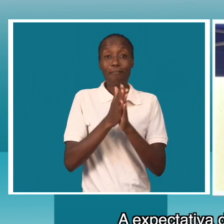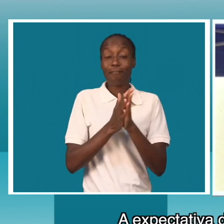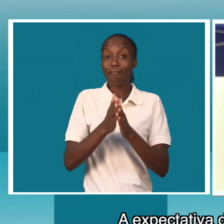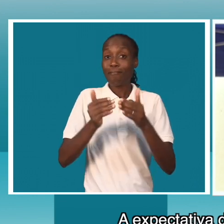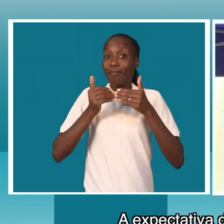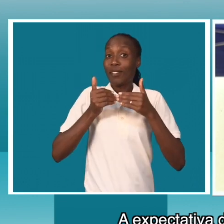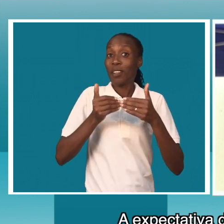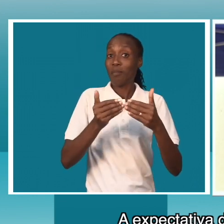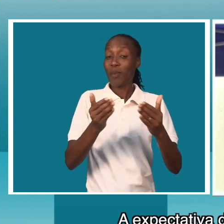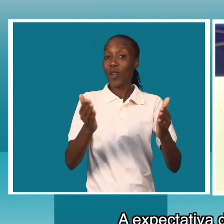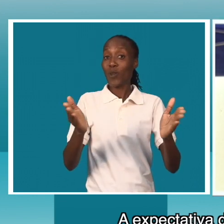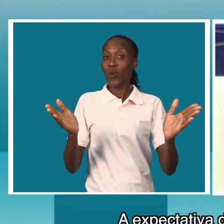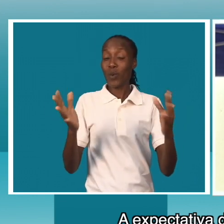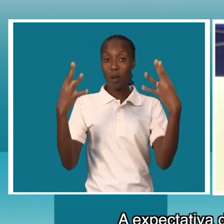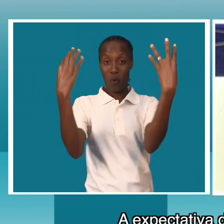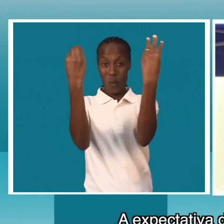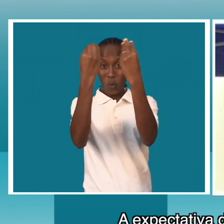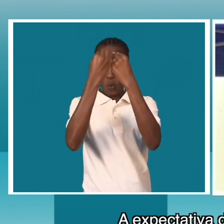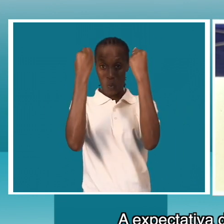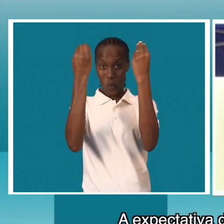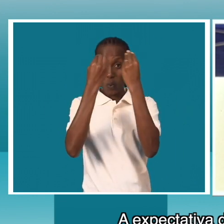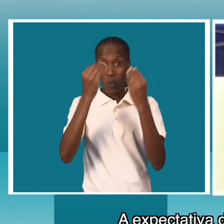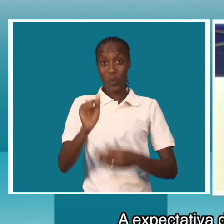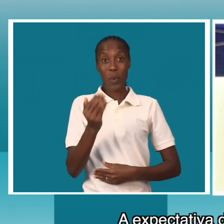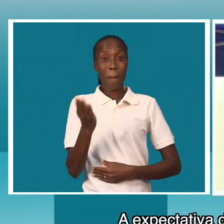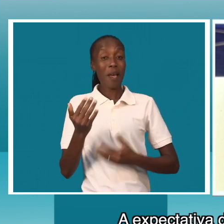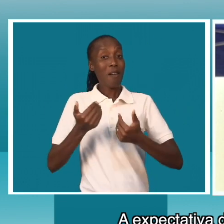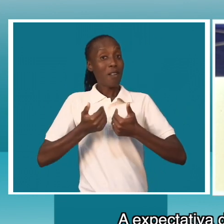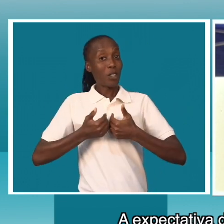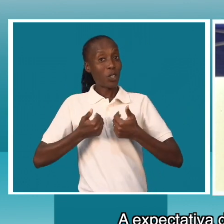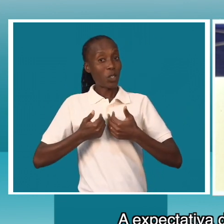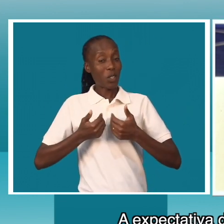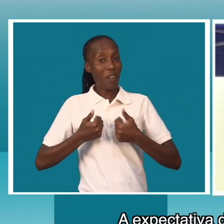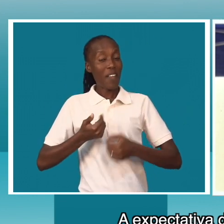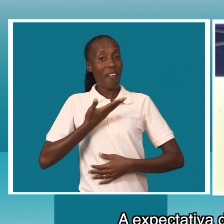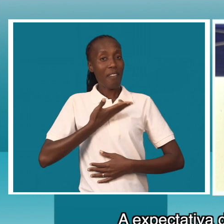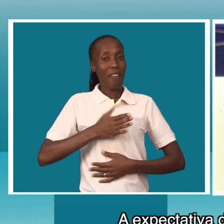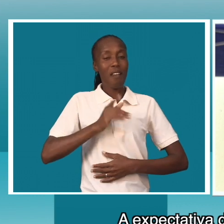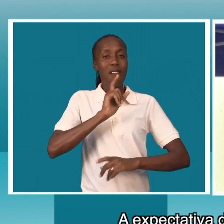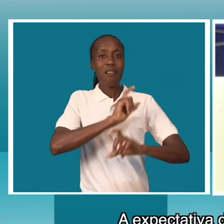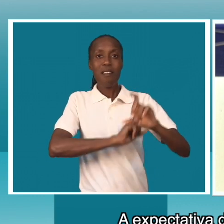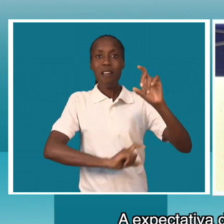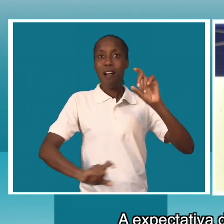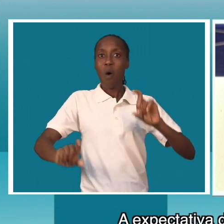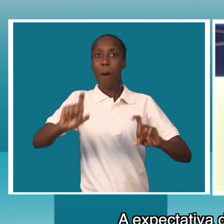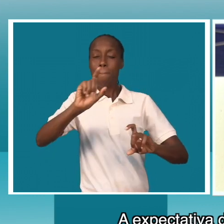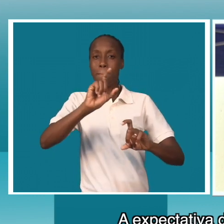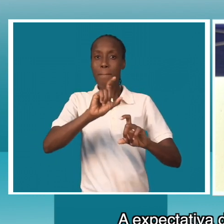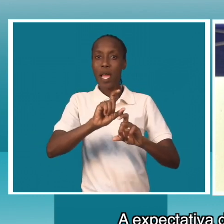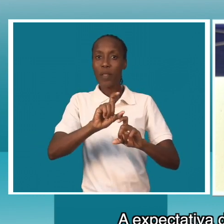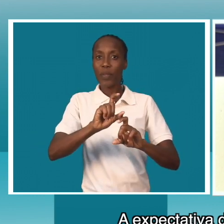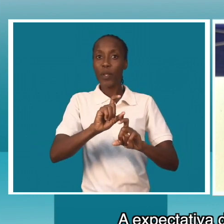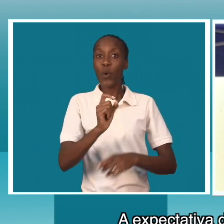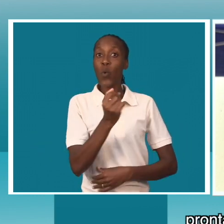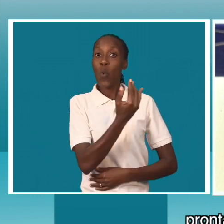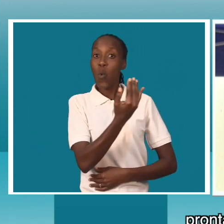cursos para os jovens é que aumente o número de pessoas